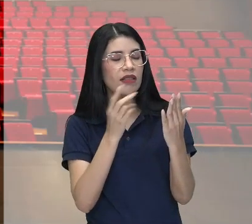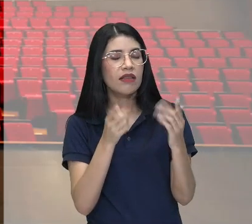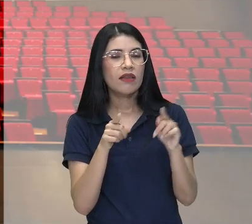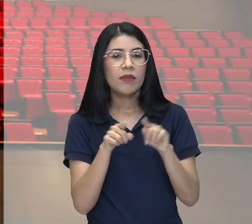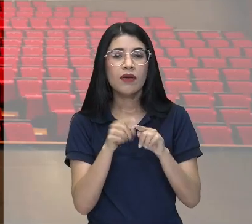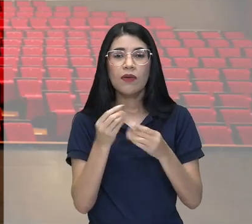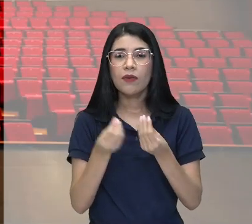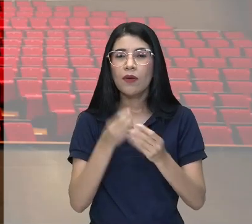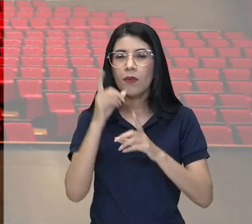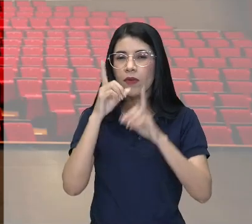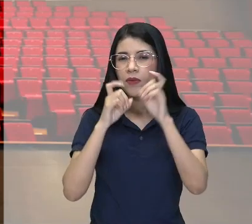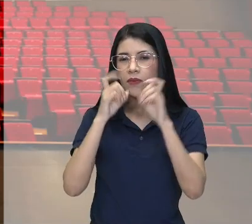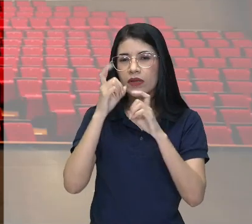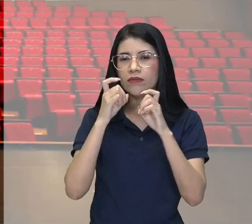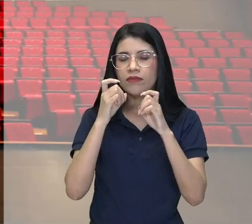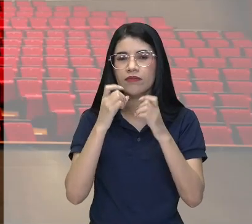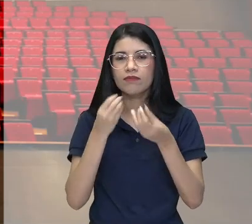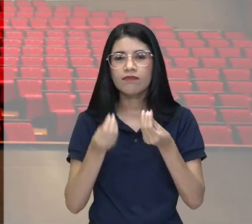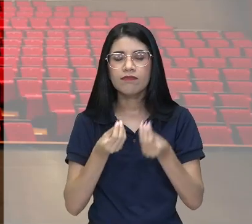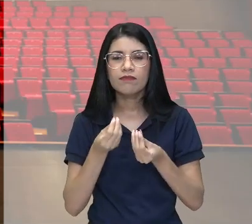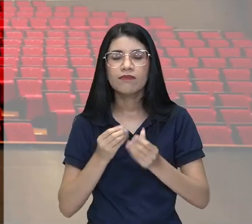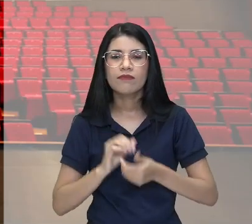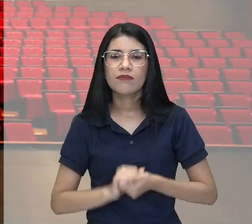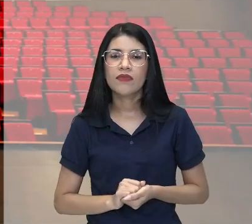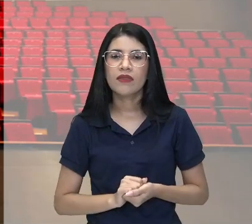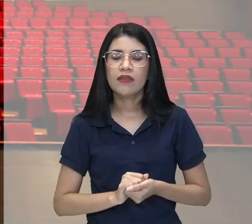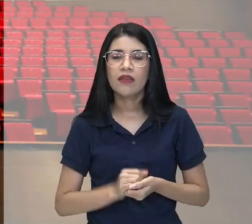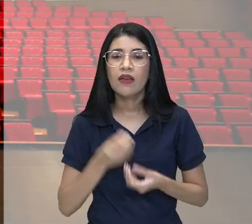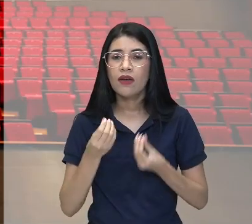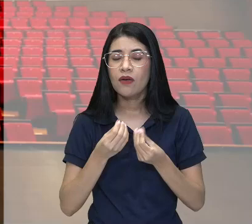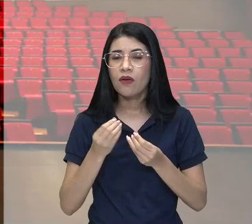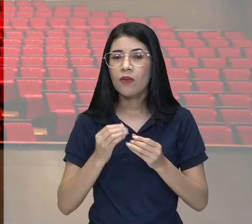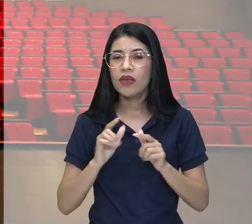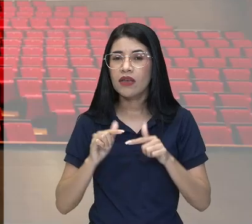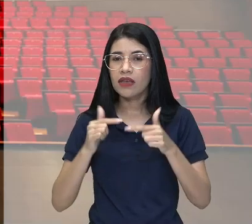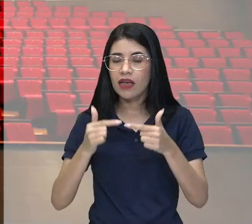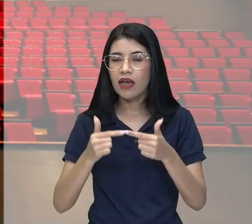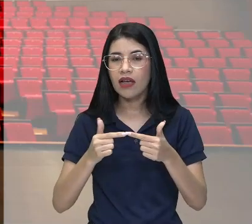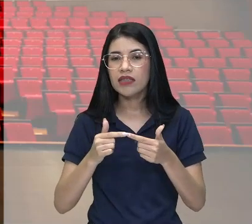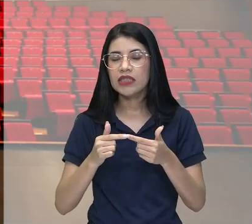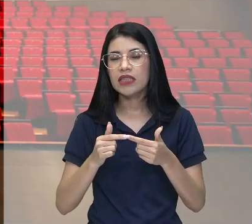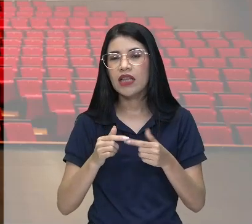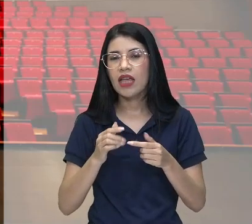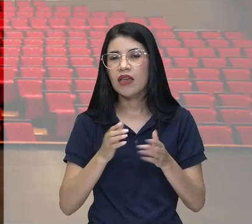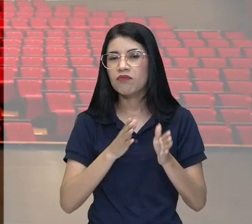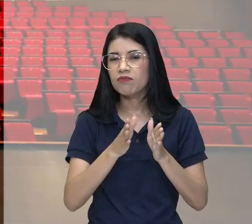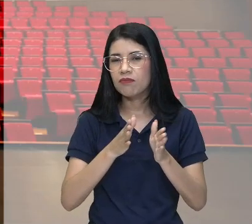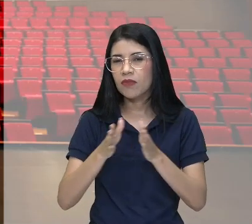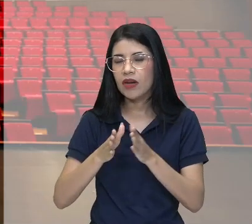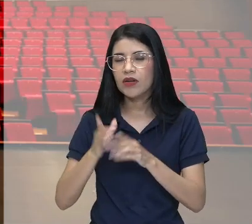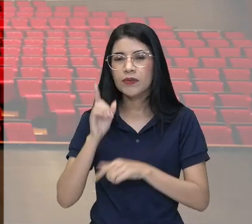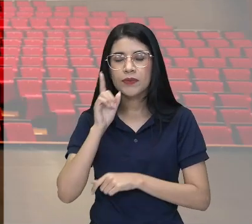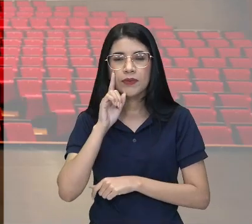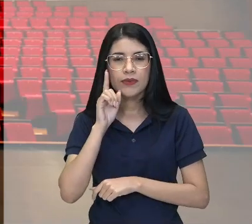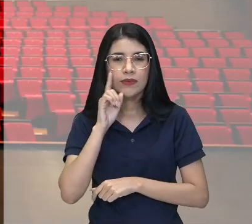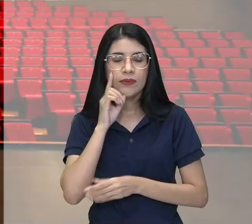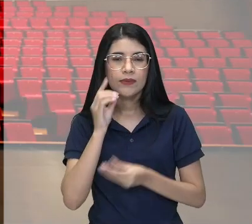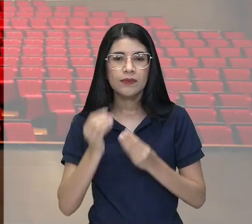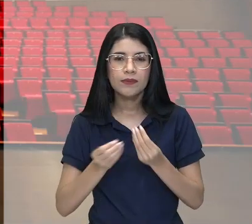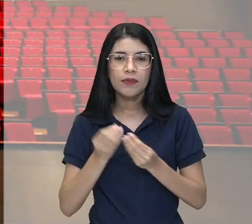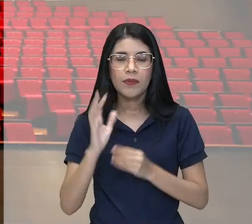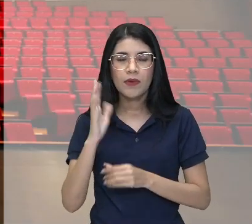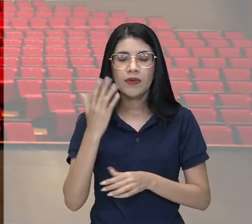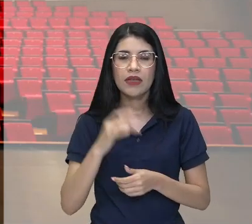expressões ficam diante de você. Como é que você reage a diversas situações no seu dia a dia, tanto na